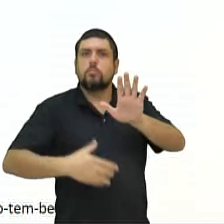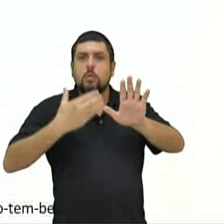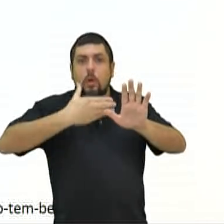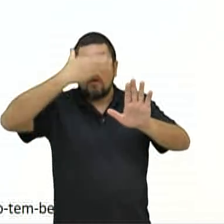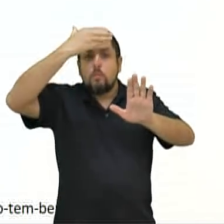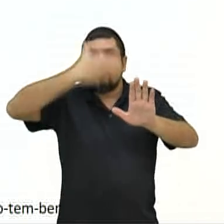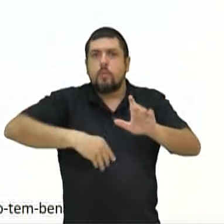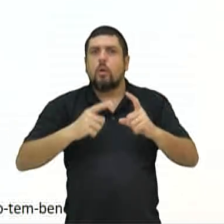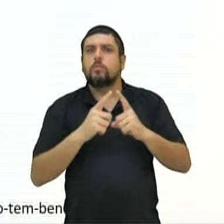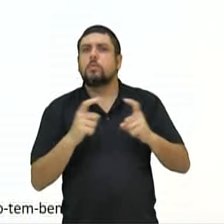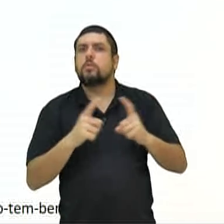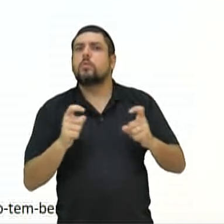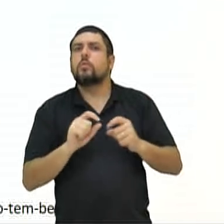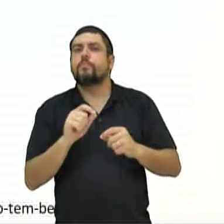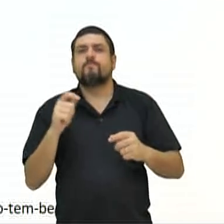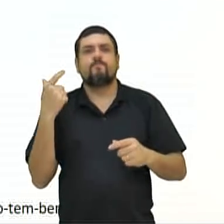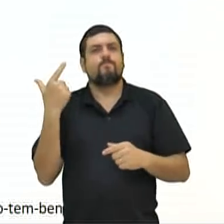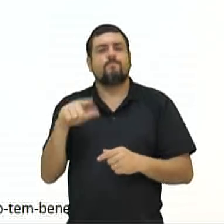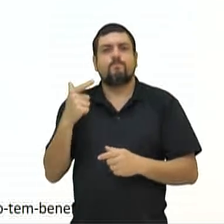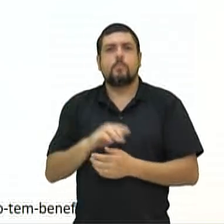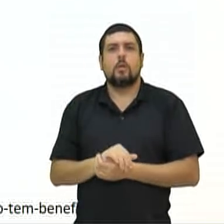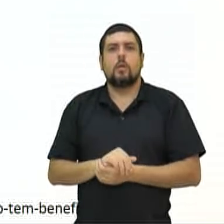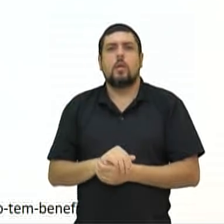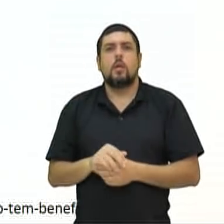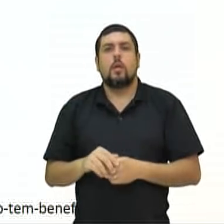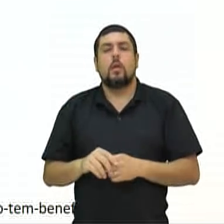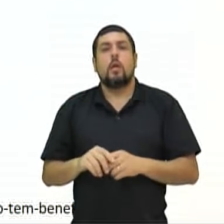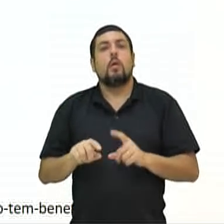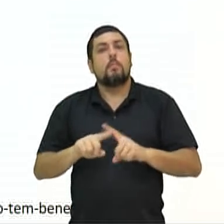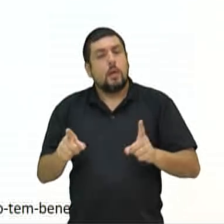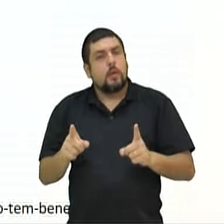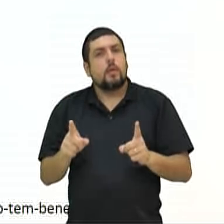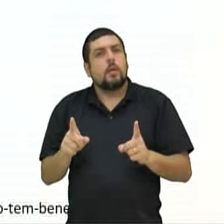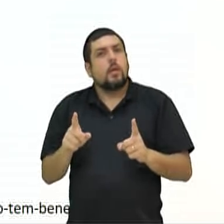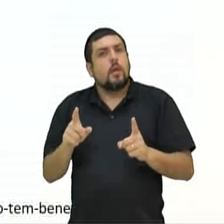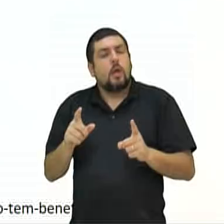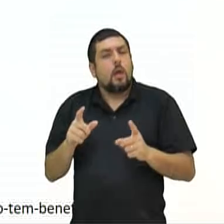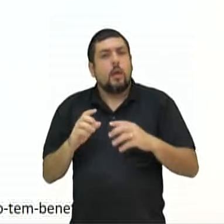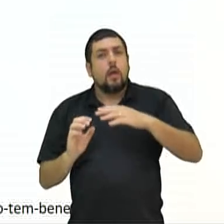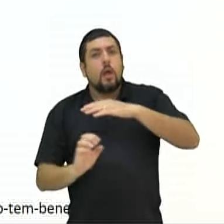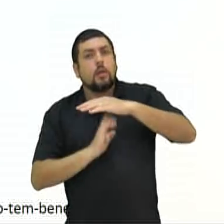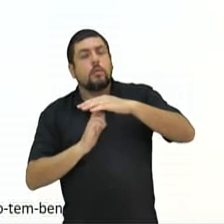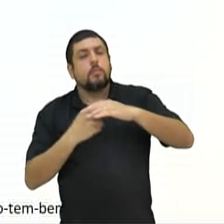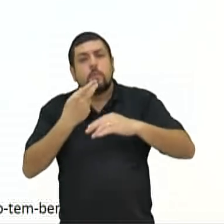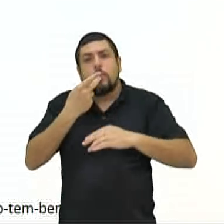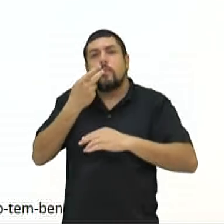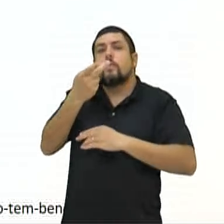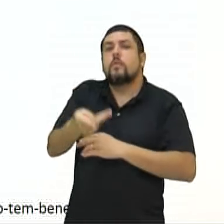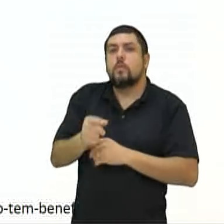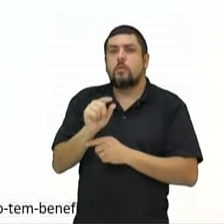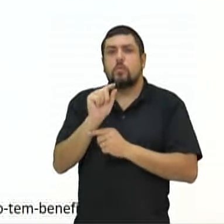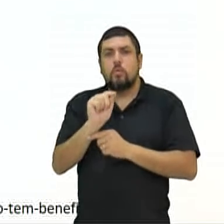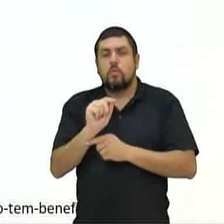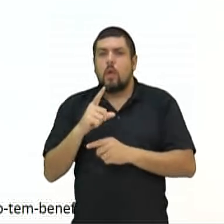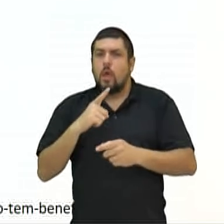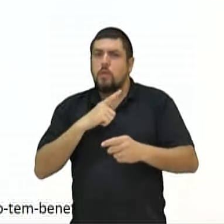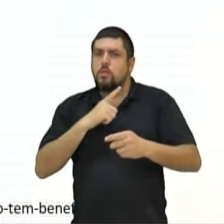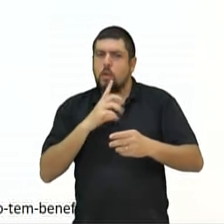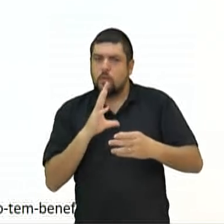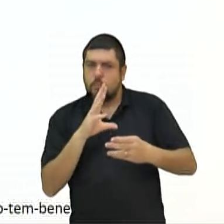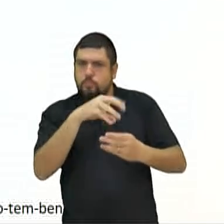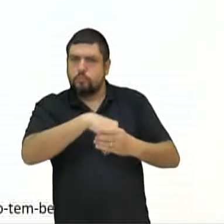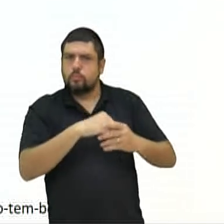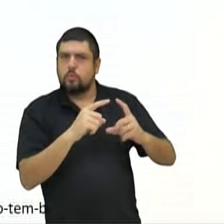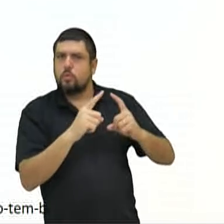fundamento científico da associação. Pelo contrário, afirmou que se trata de uma questão ainda em discussão dentro do meio